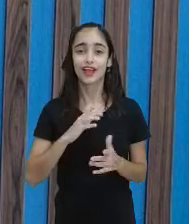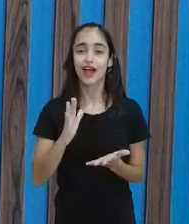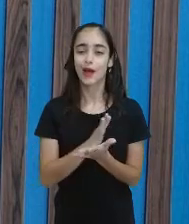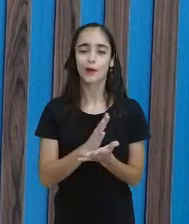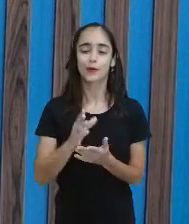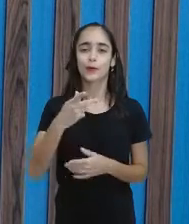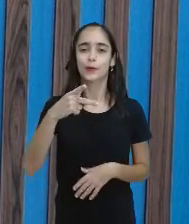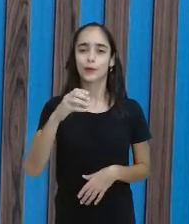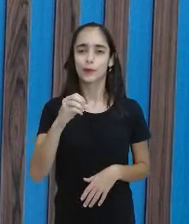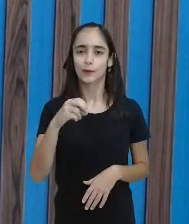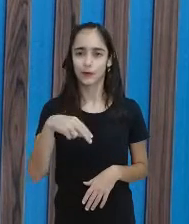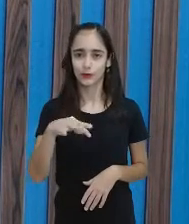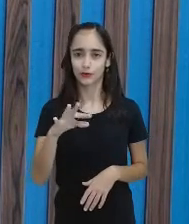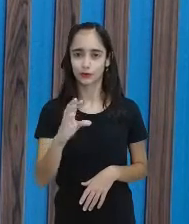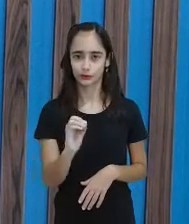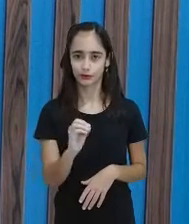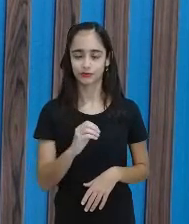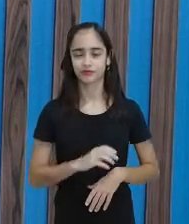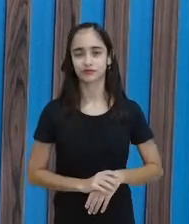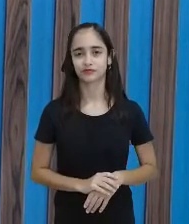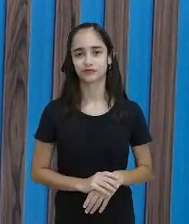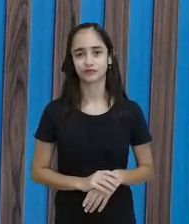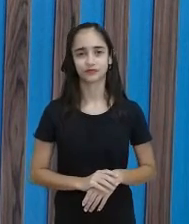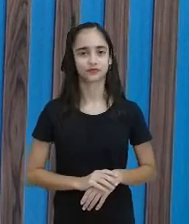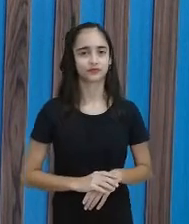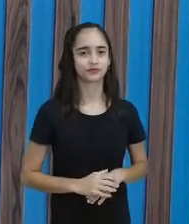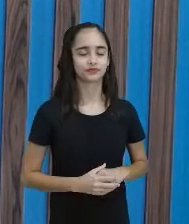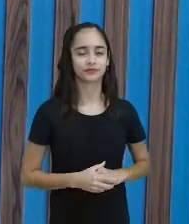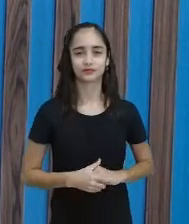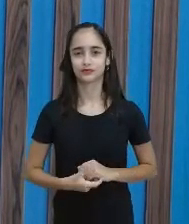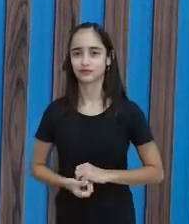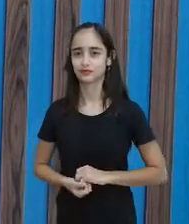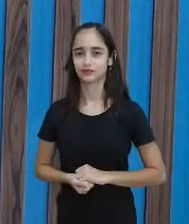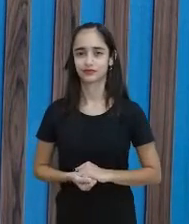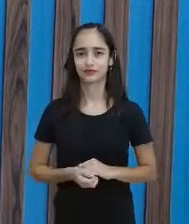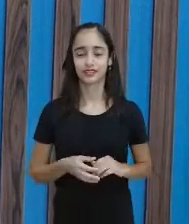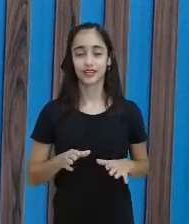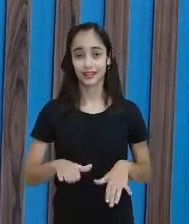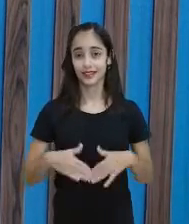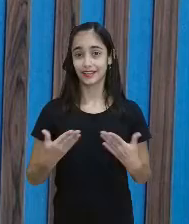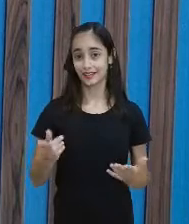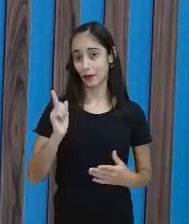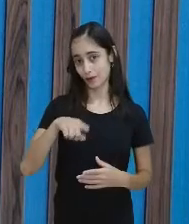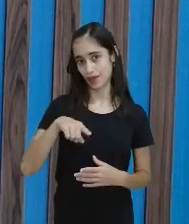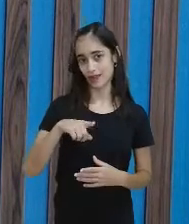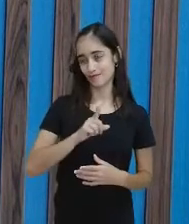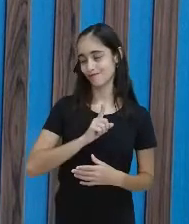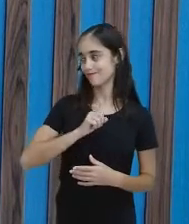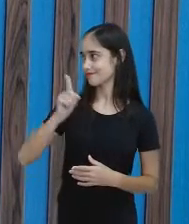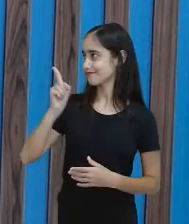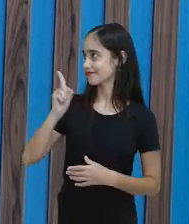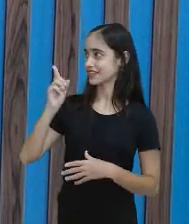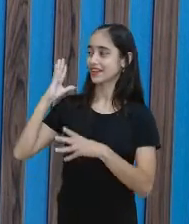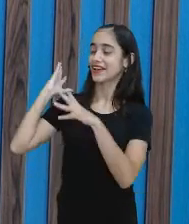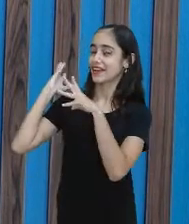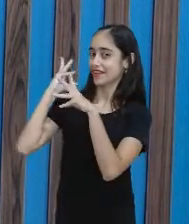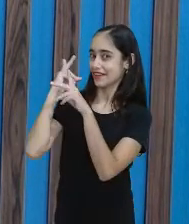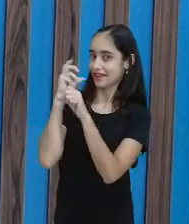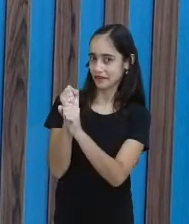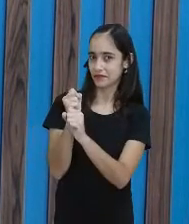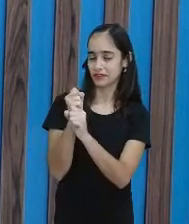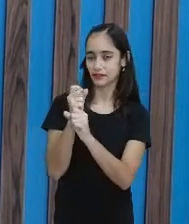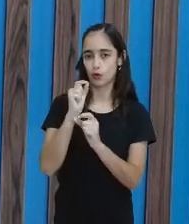equipe sofra aí um ponto, tá bom? Então, aqui foi a revisão do que são